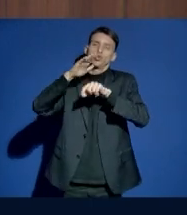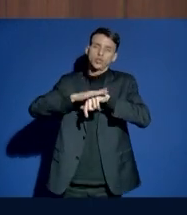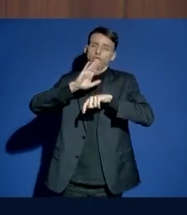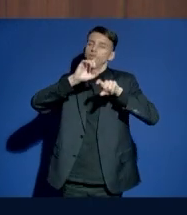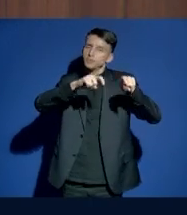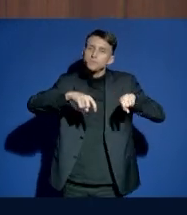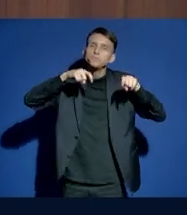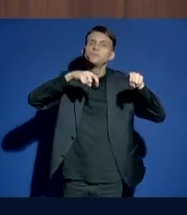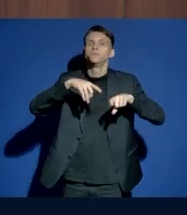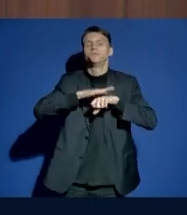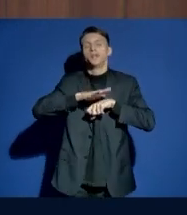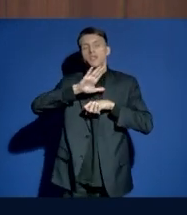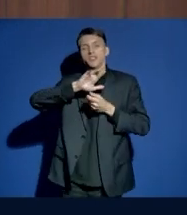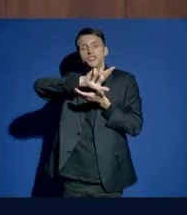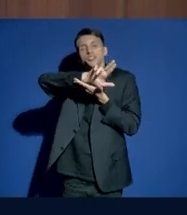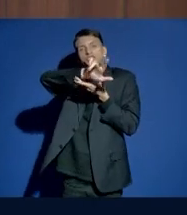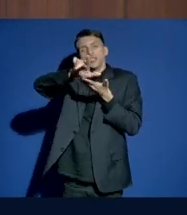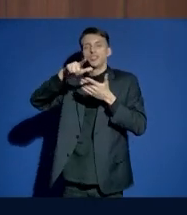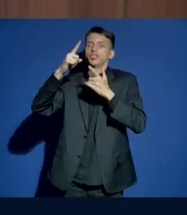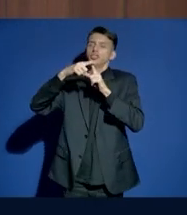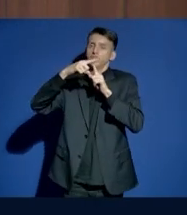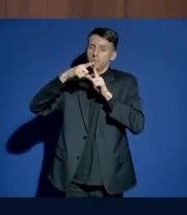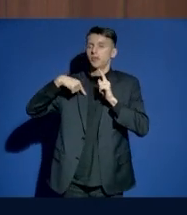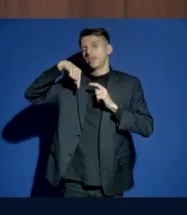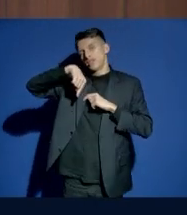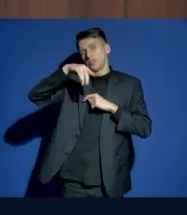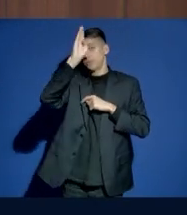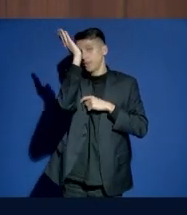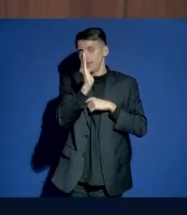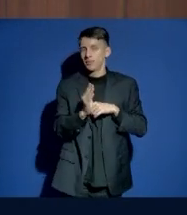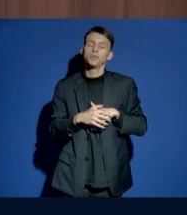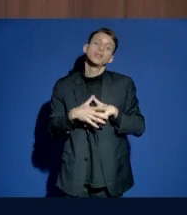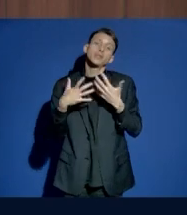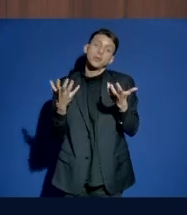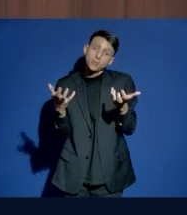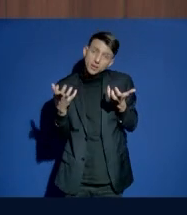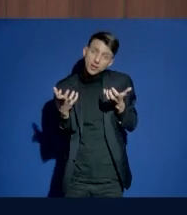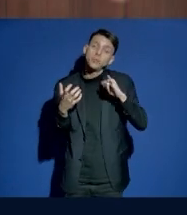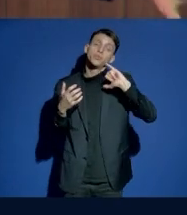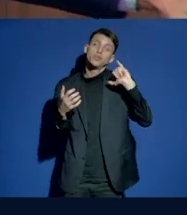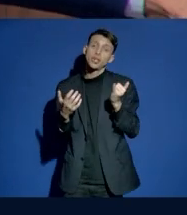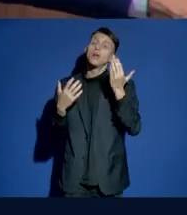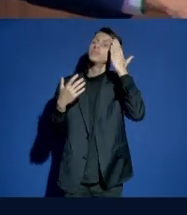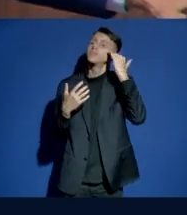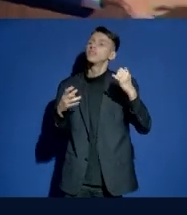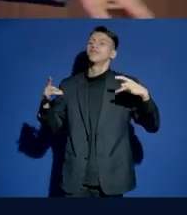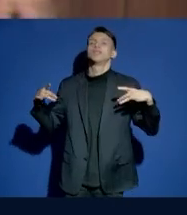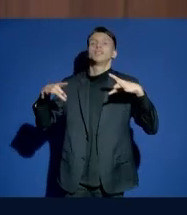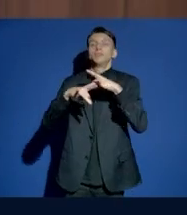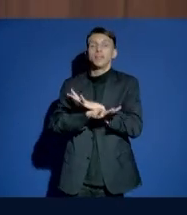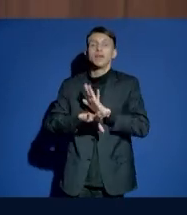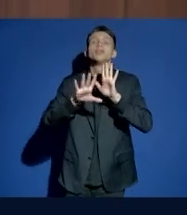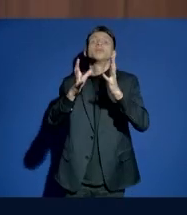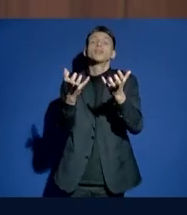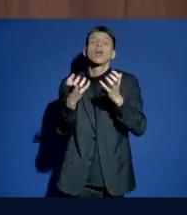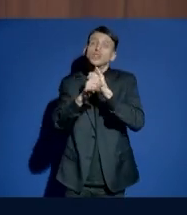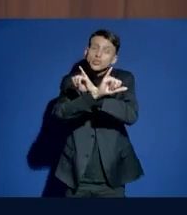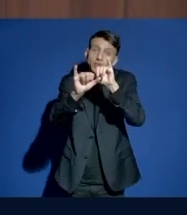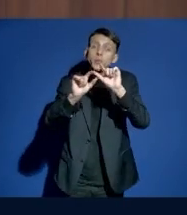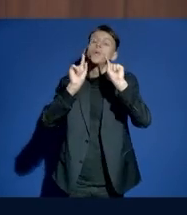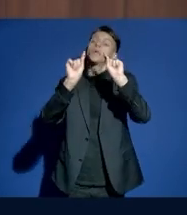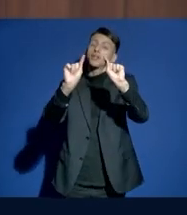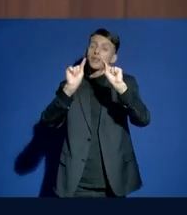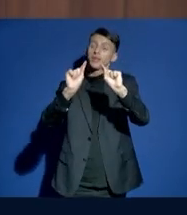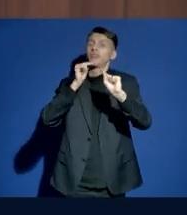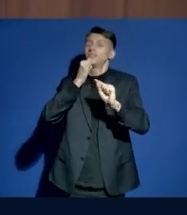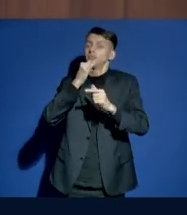plantio das mais diferentes cultivadas que nós temos no Brasil então eu quero é eu sei que eu vou acabar quer dizer o seguinte não